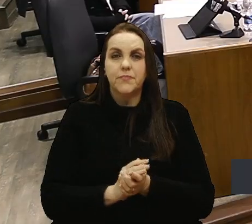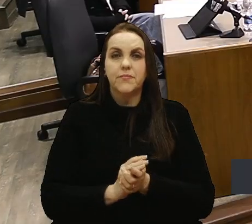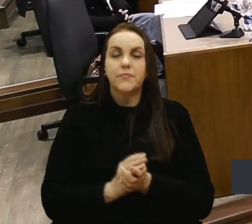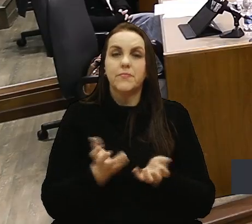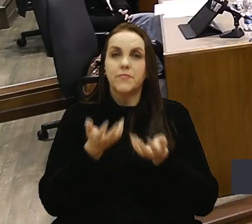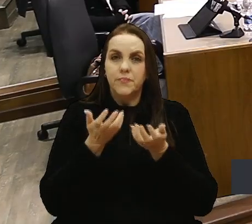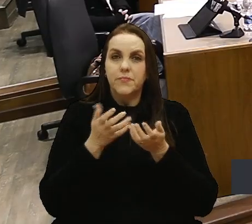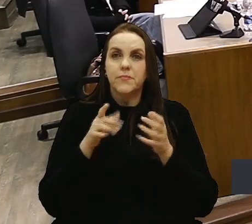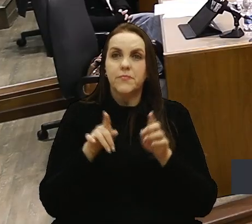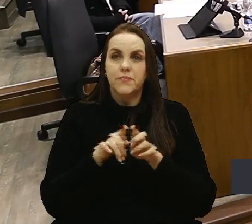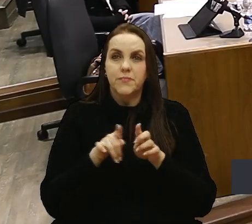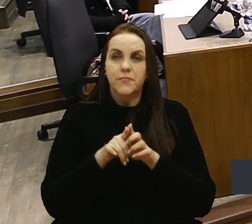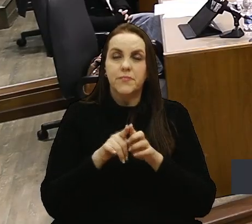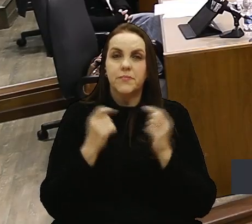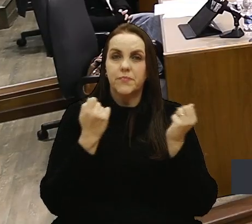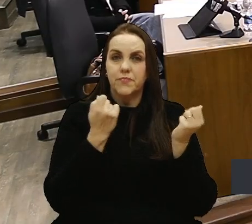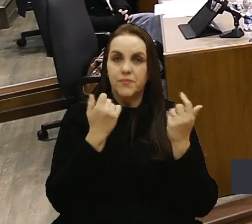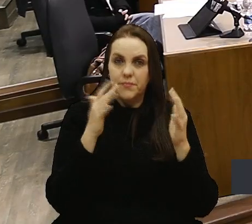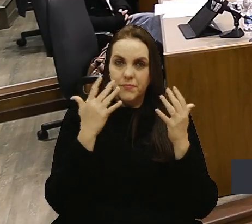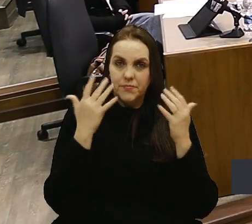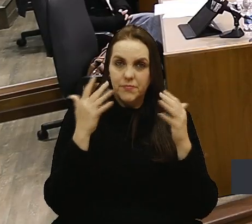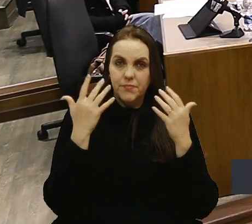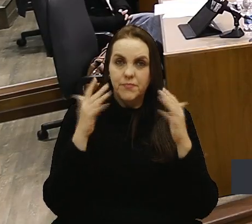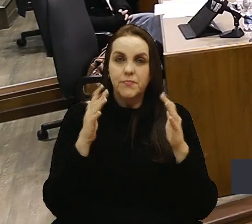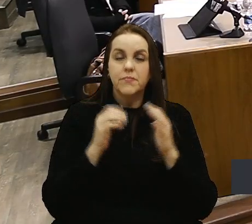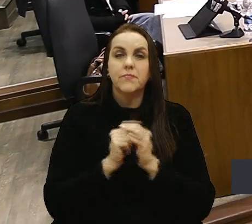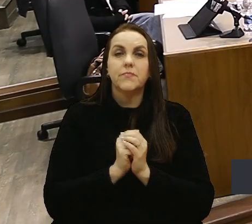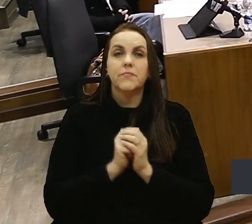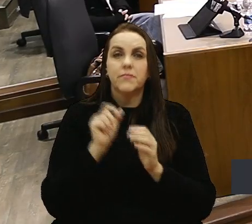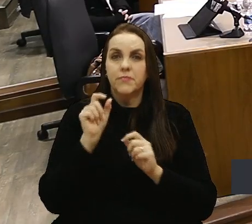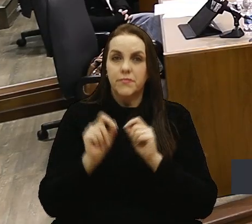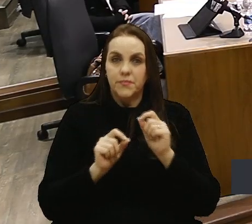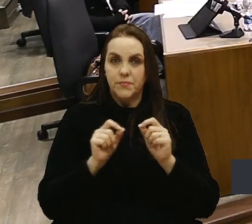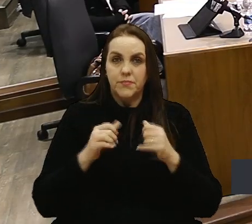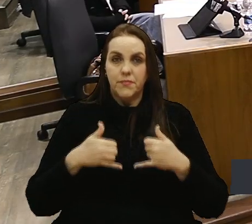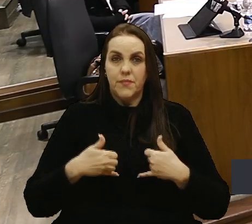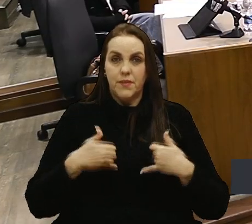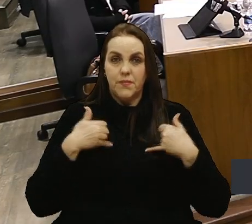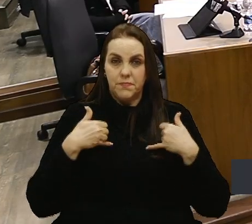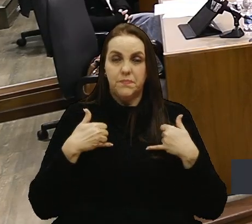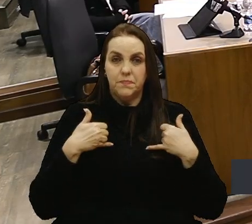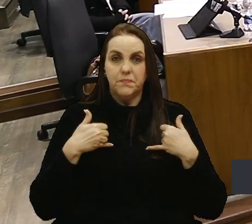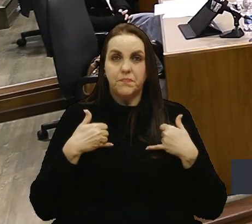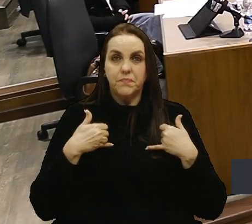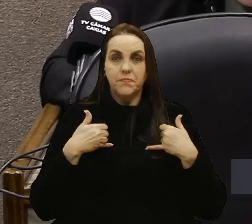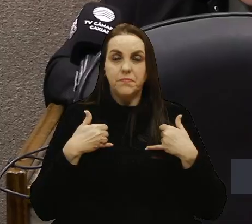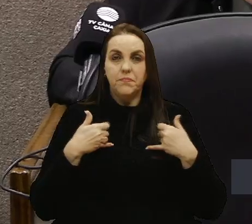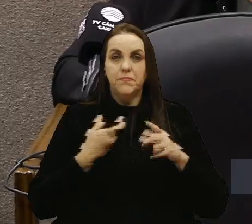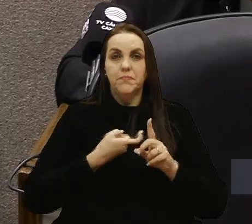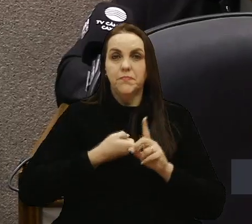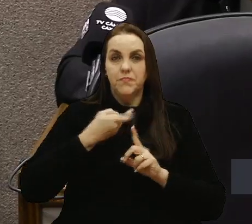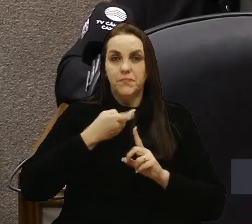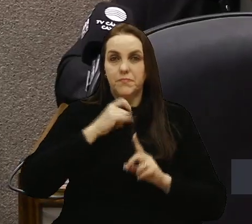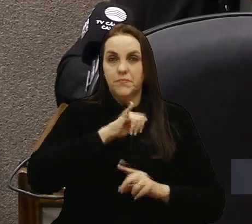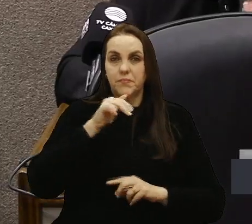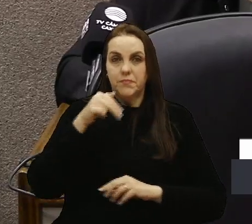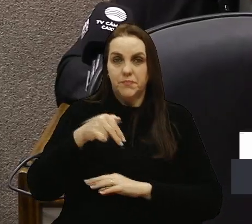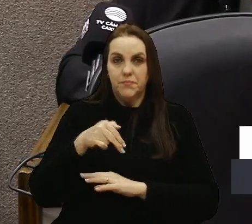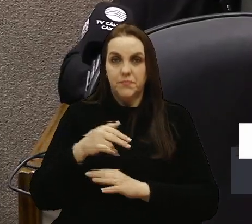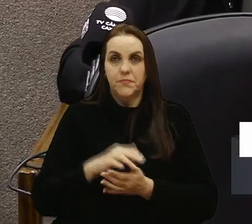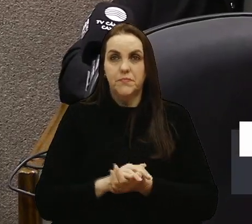de manifestar um voto de congratulações aos aniversariantes, vereador João, do mês de junho, ali